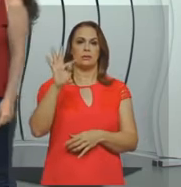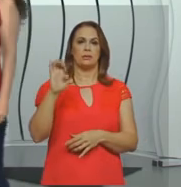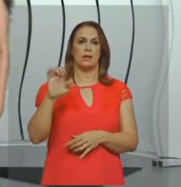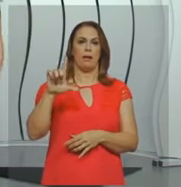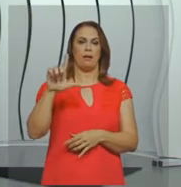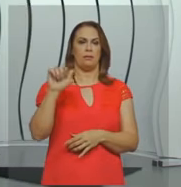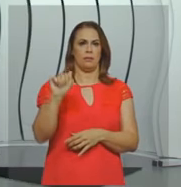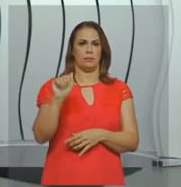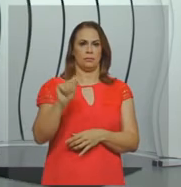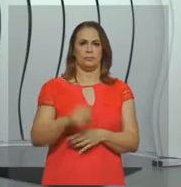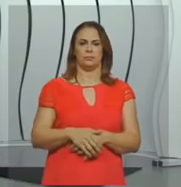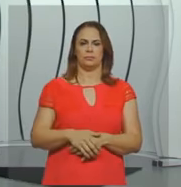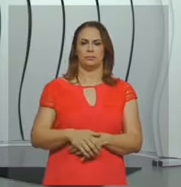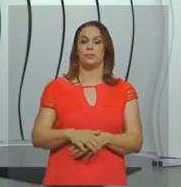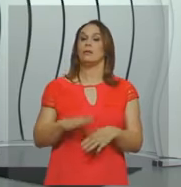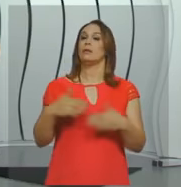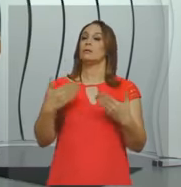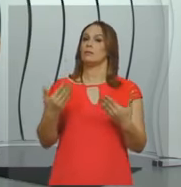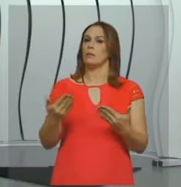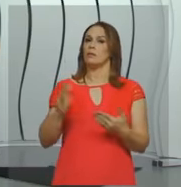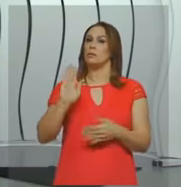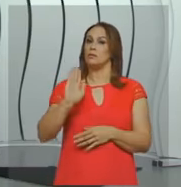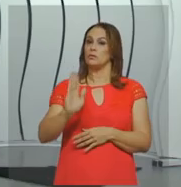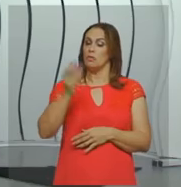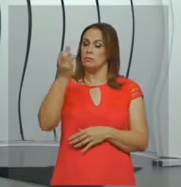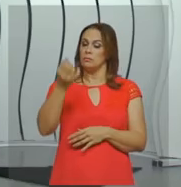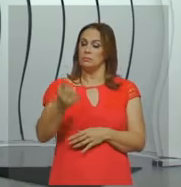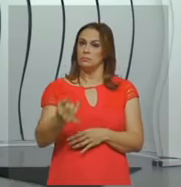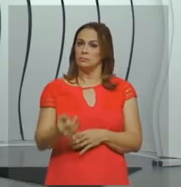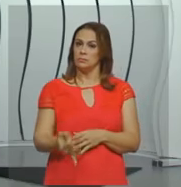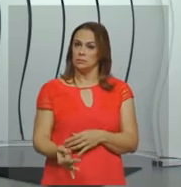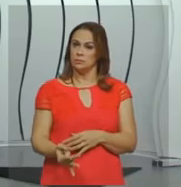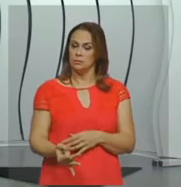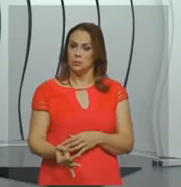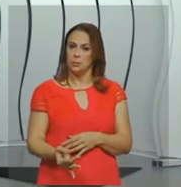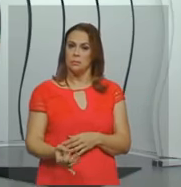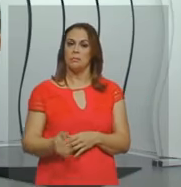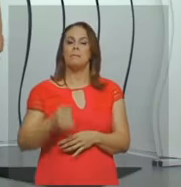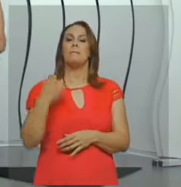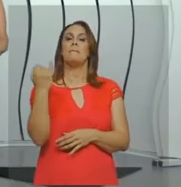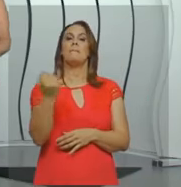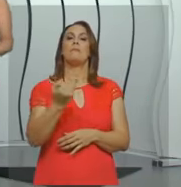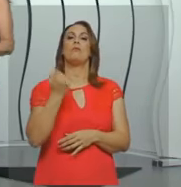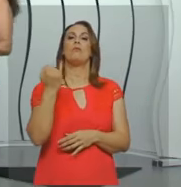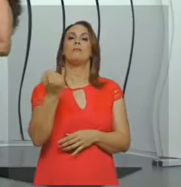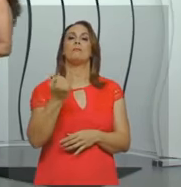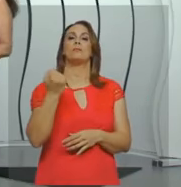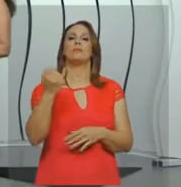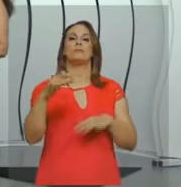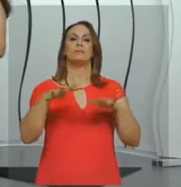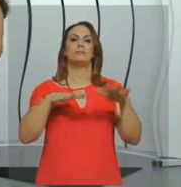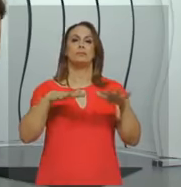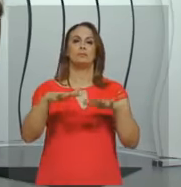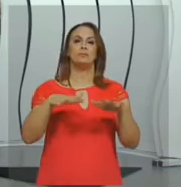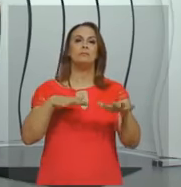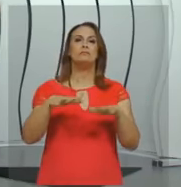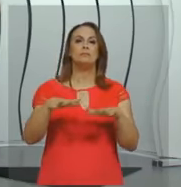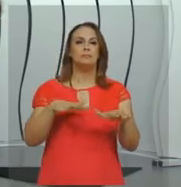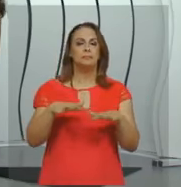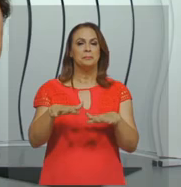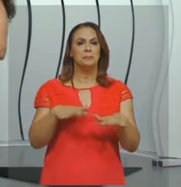Gente, eu falei para vocês da importância do movimento, tá? Olha aqui como que